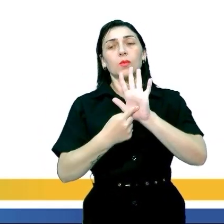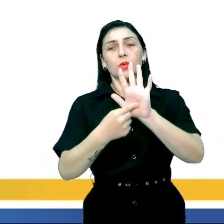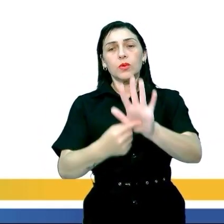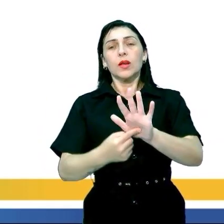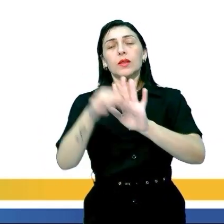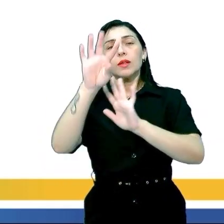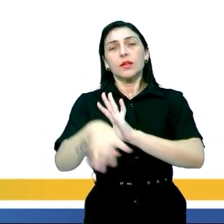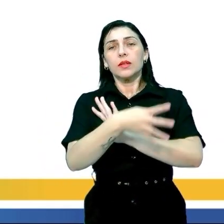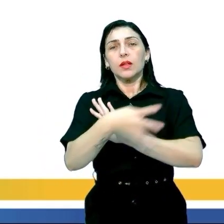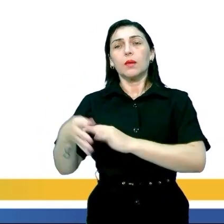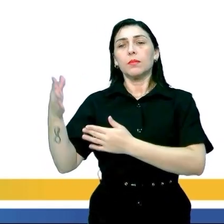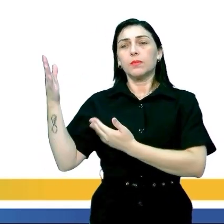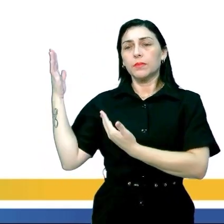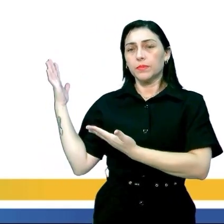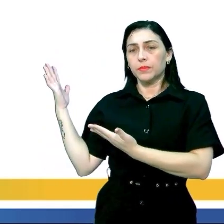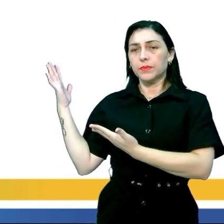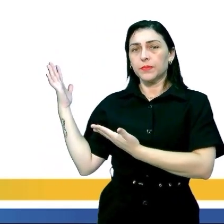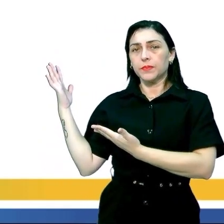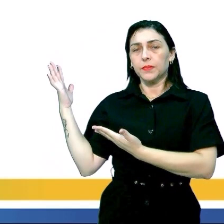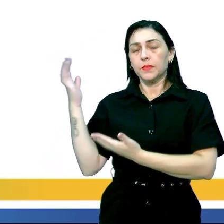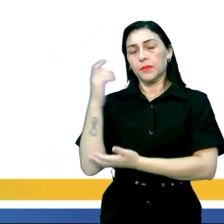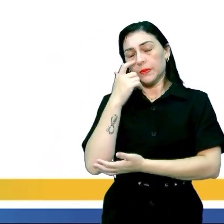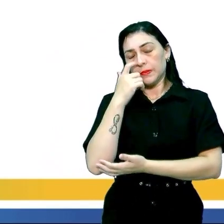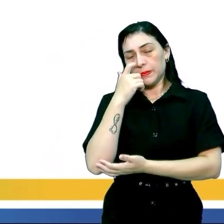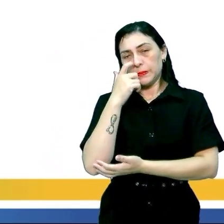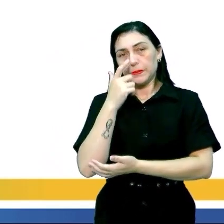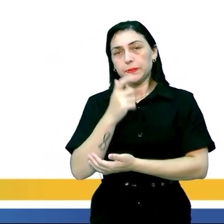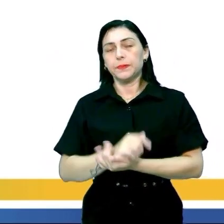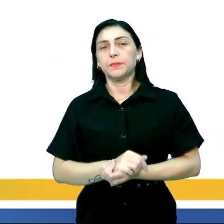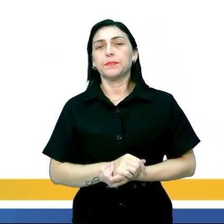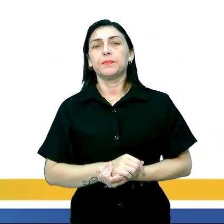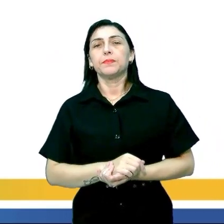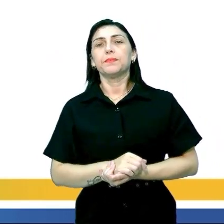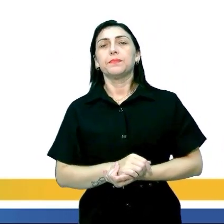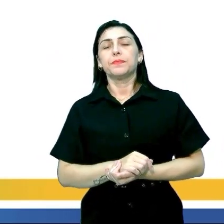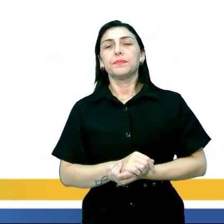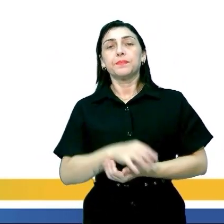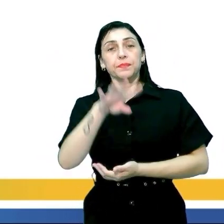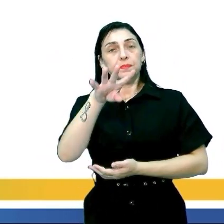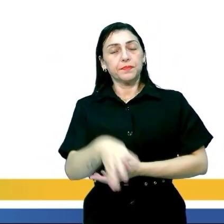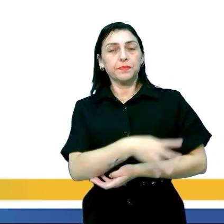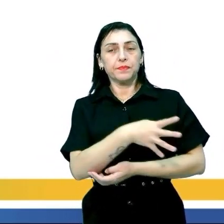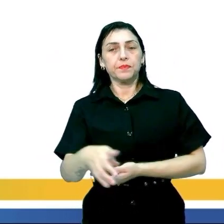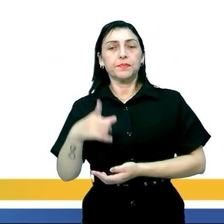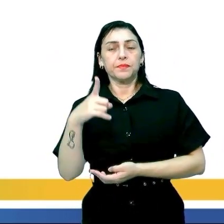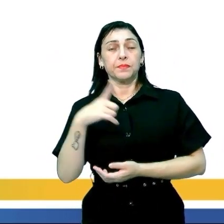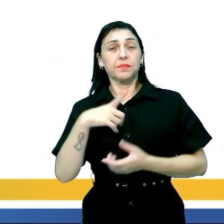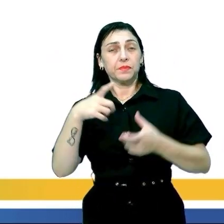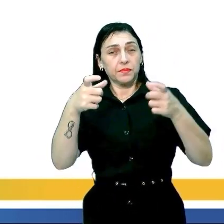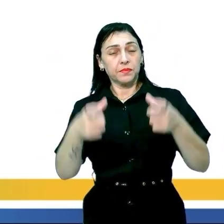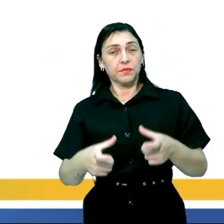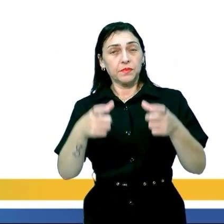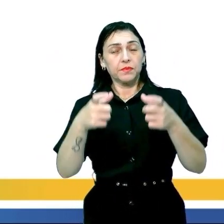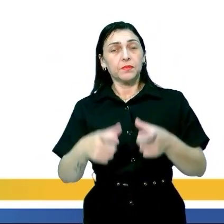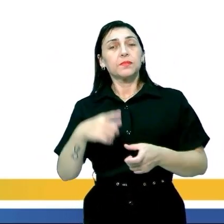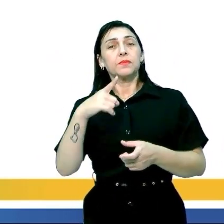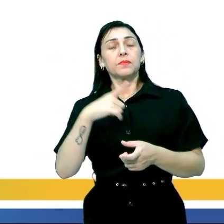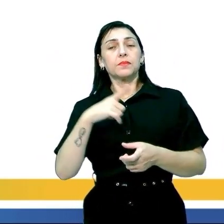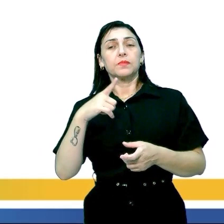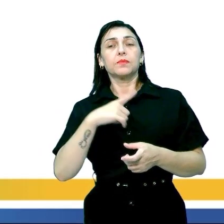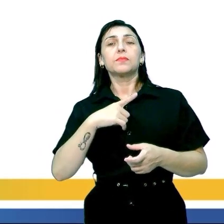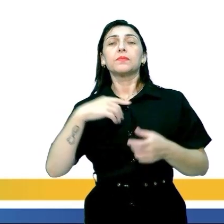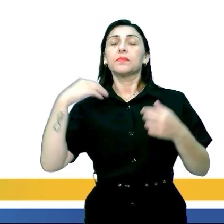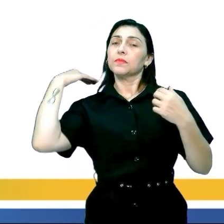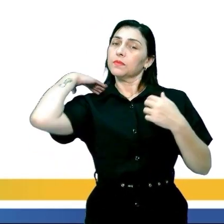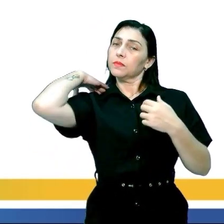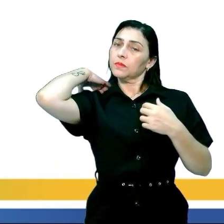apresentados nessa tabela aí. Então, vamos analisar a tabela, pessoal. Nessa tabela temos os locais, que tem as